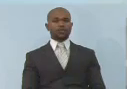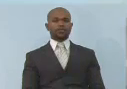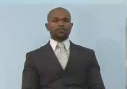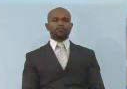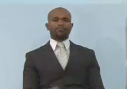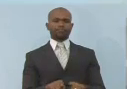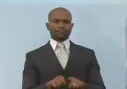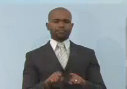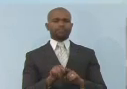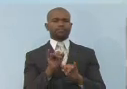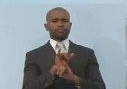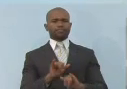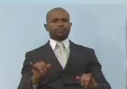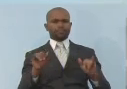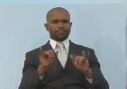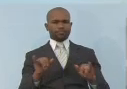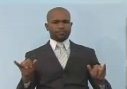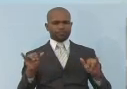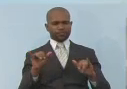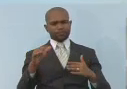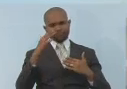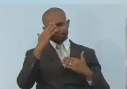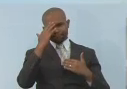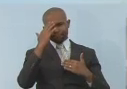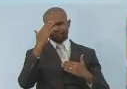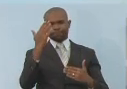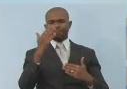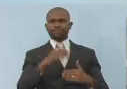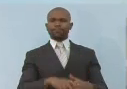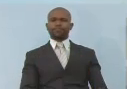assim, agradecer pela